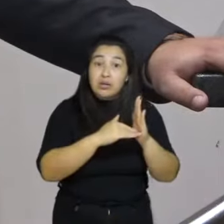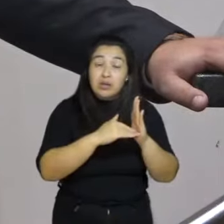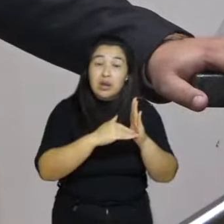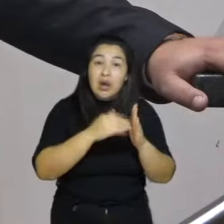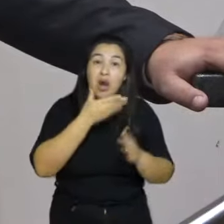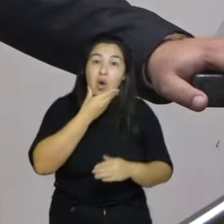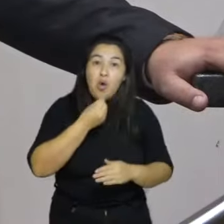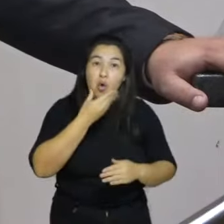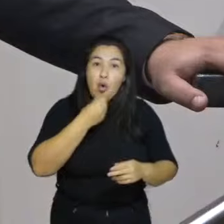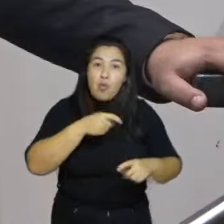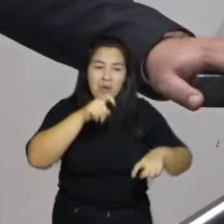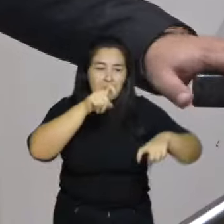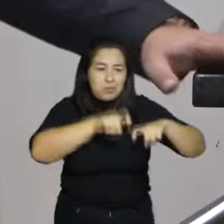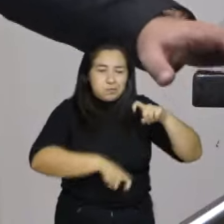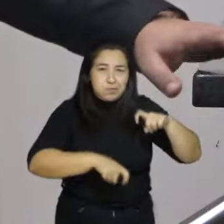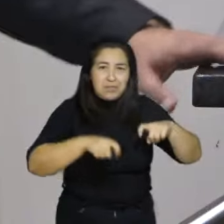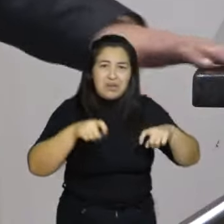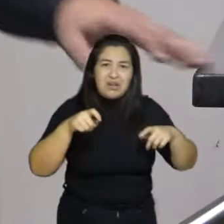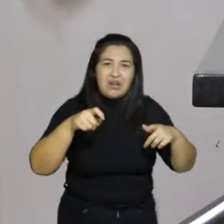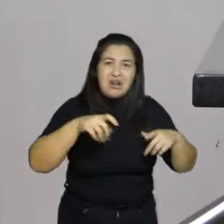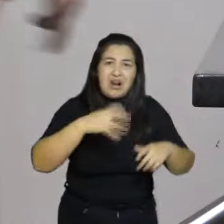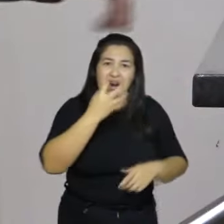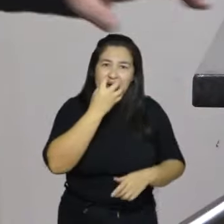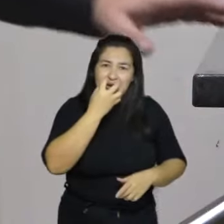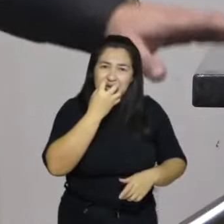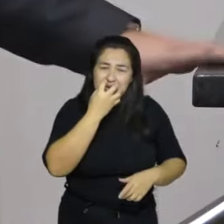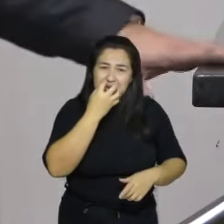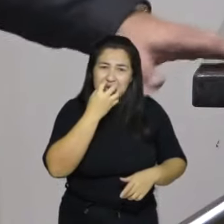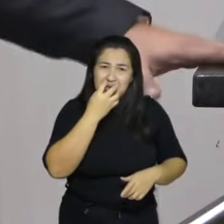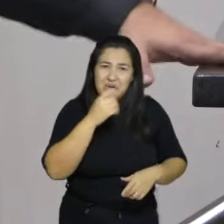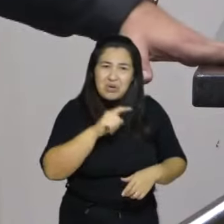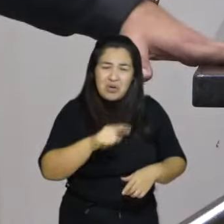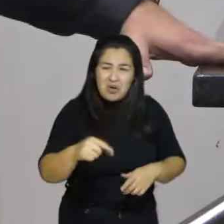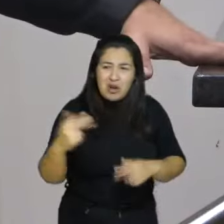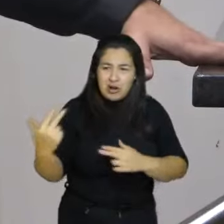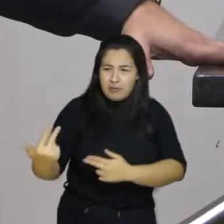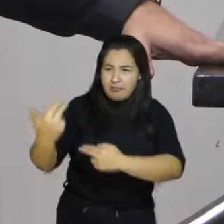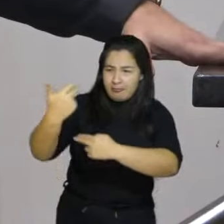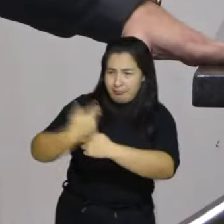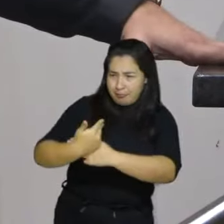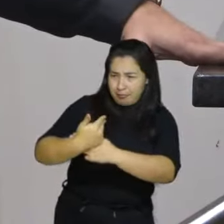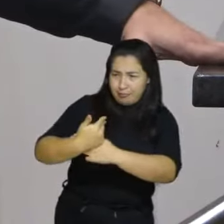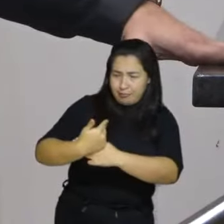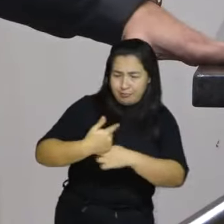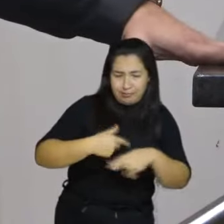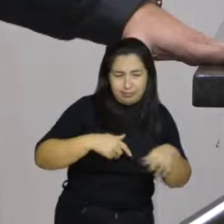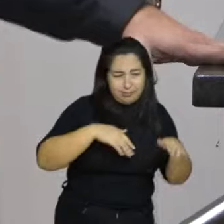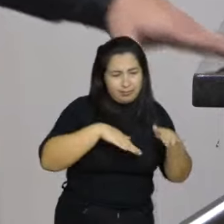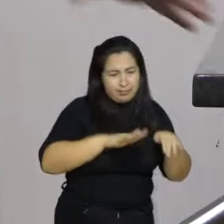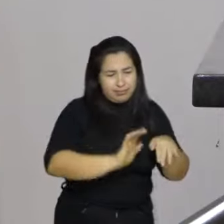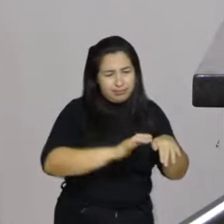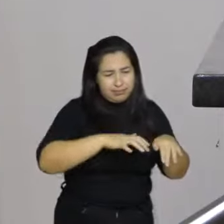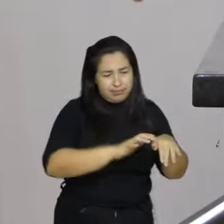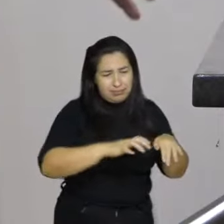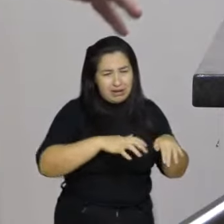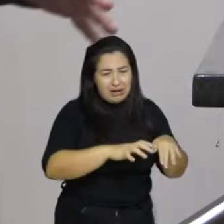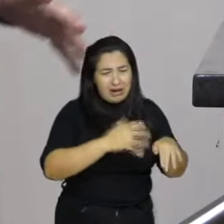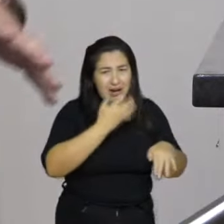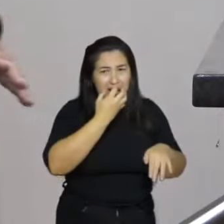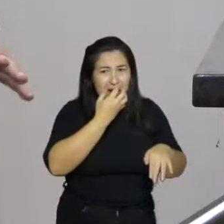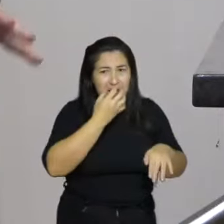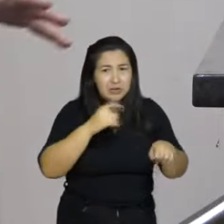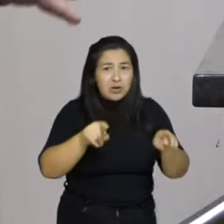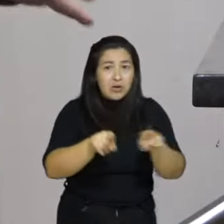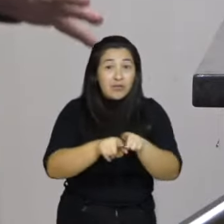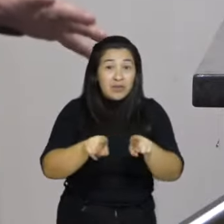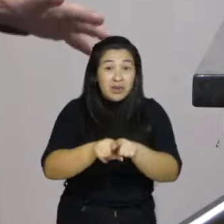cachorro que cruza com uma cadela se deixa ser filmado o molestador com mais de